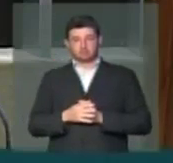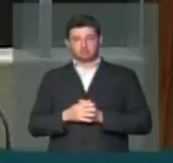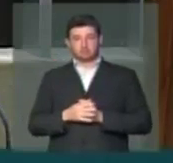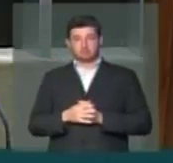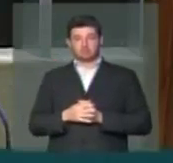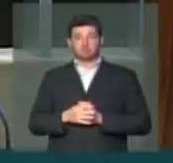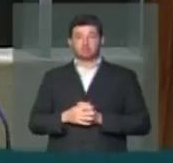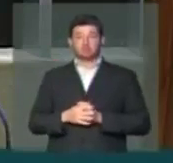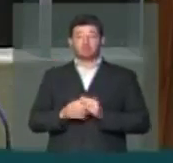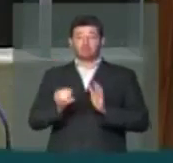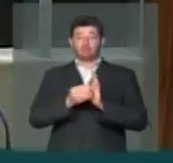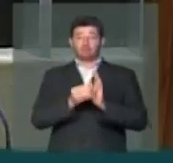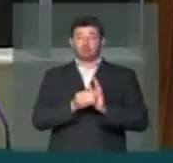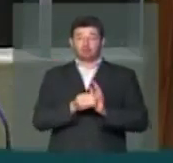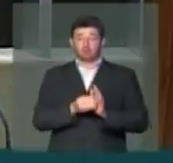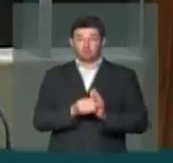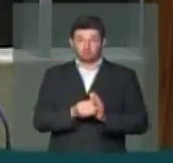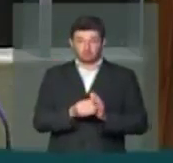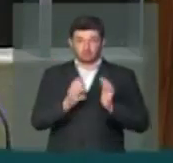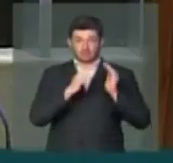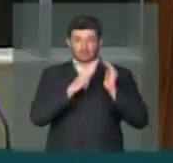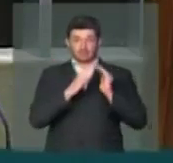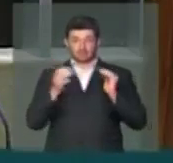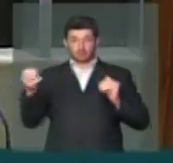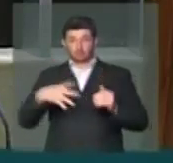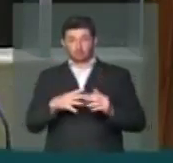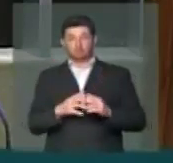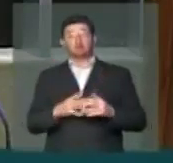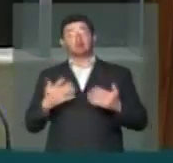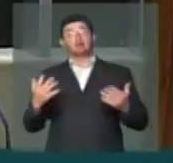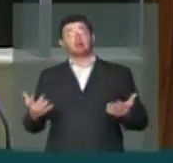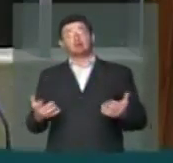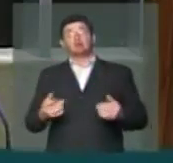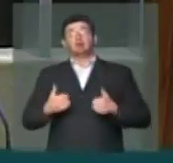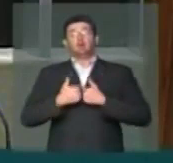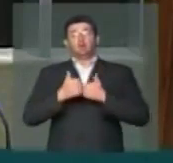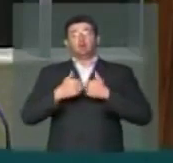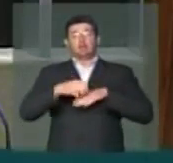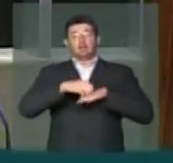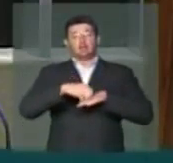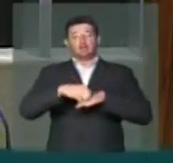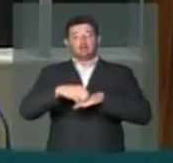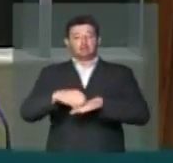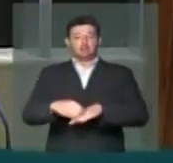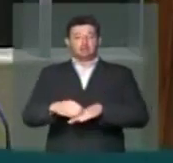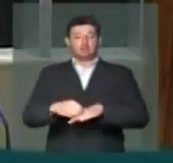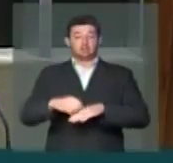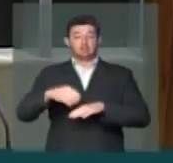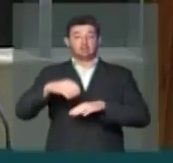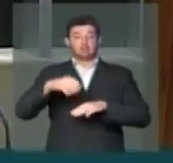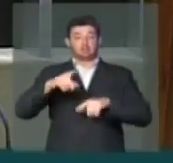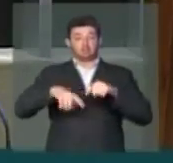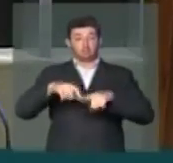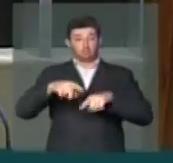de unidades, e o nosso transporte de